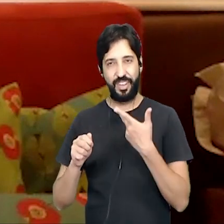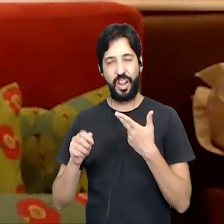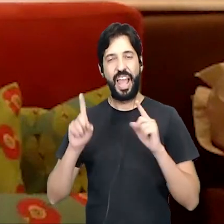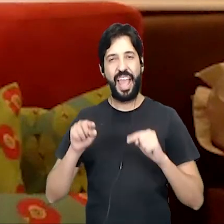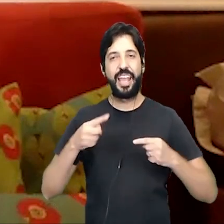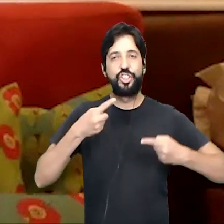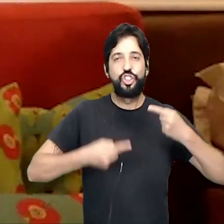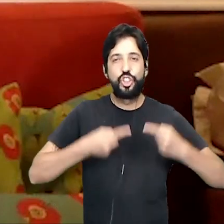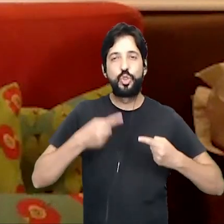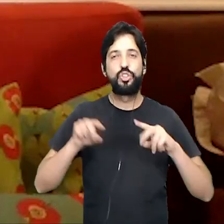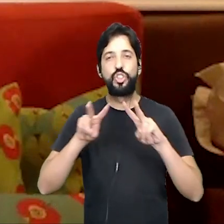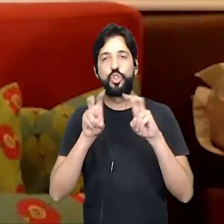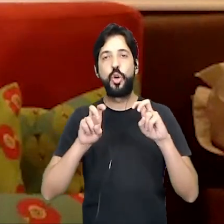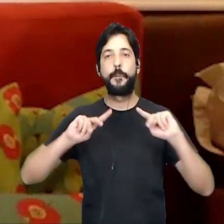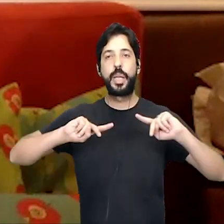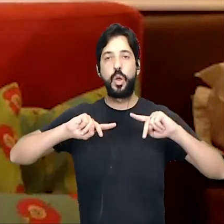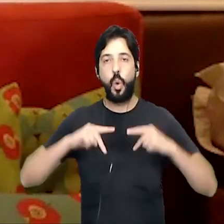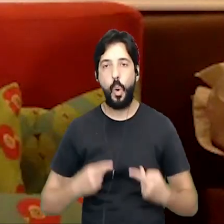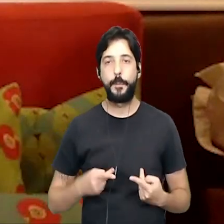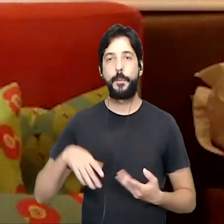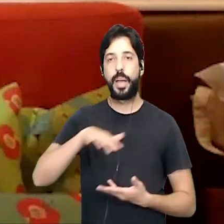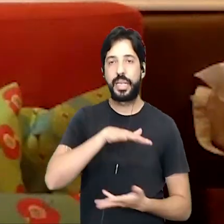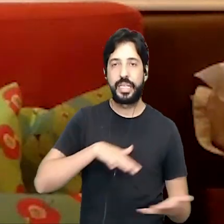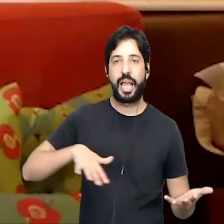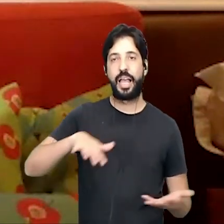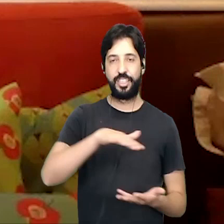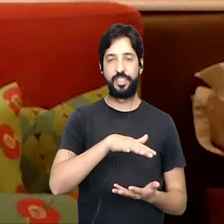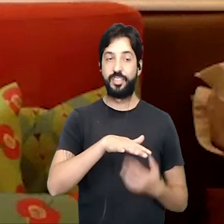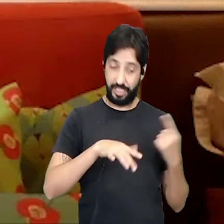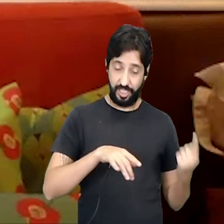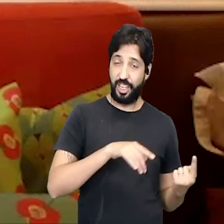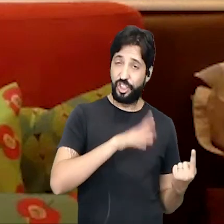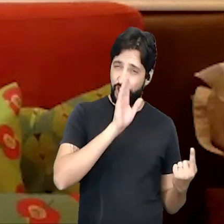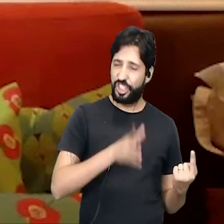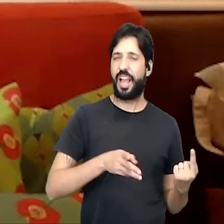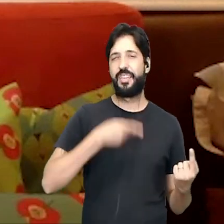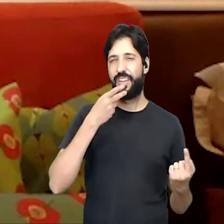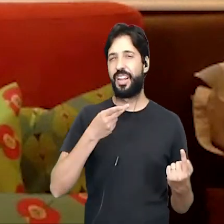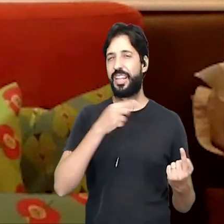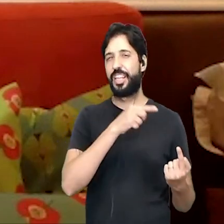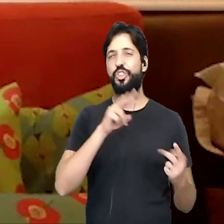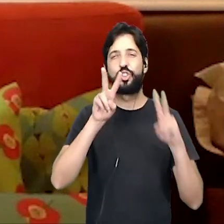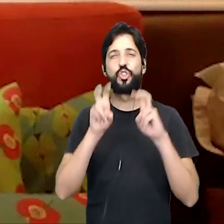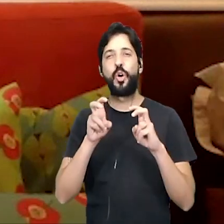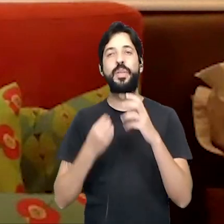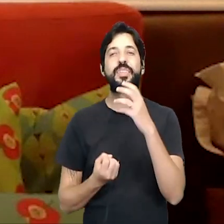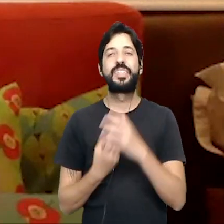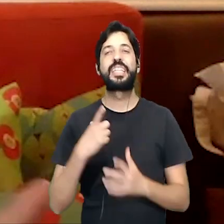que é discutir essa humanidade, né, e o Ailton já trouxe algumas vezes essa ideia, né,